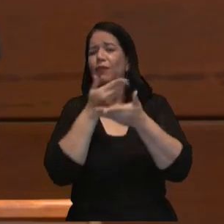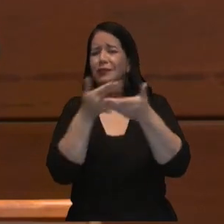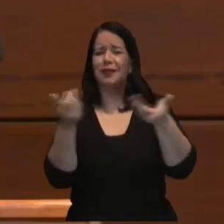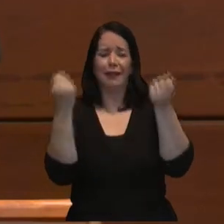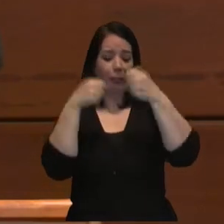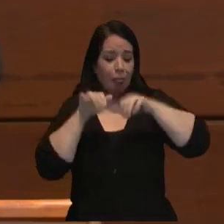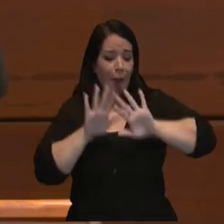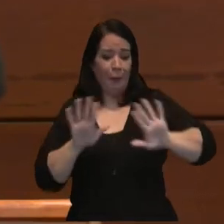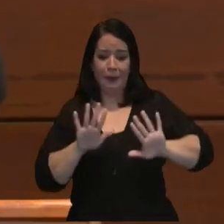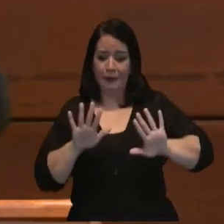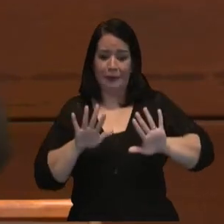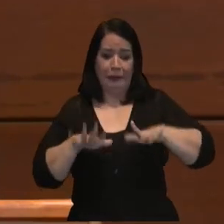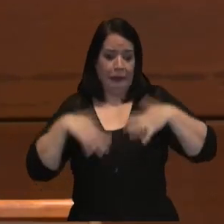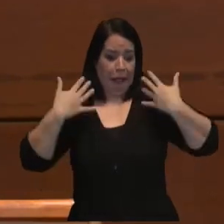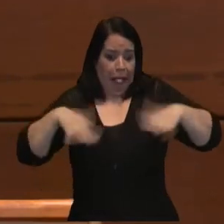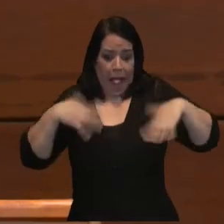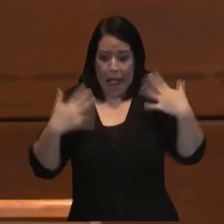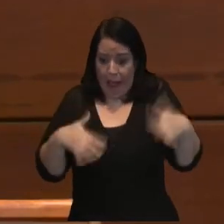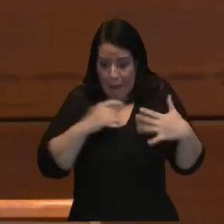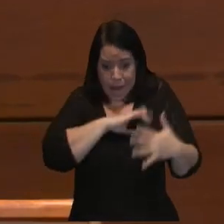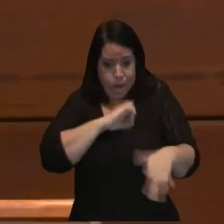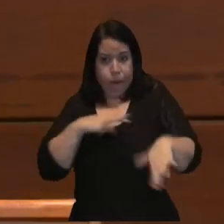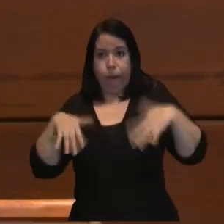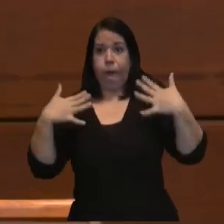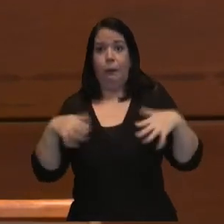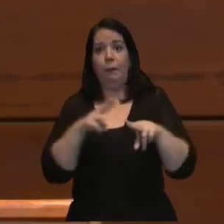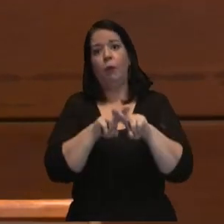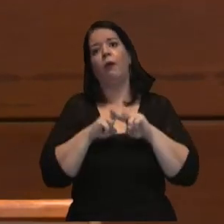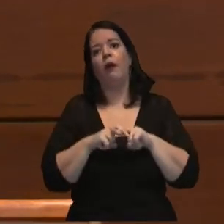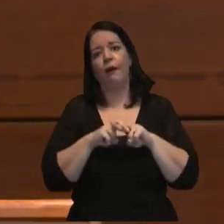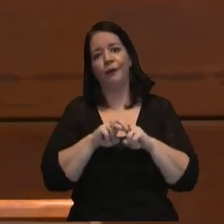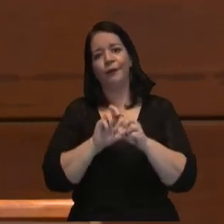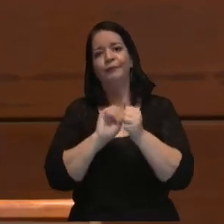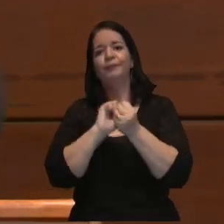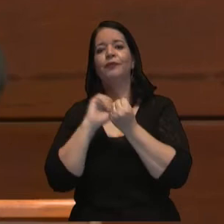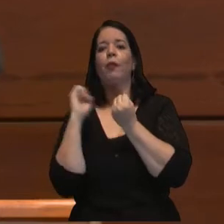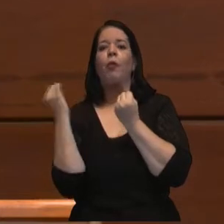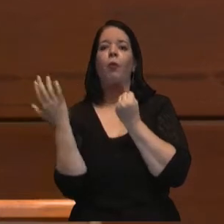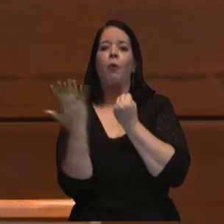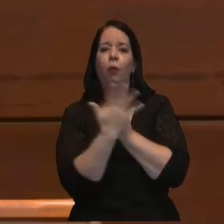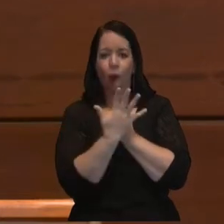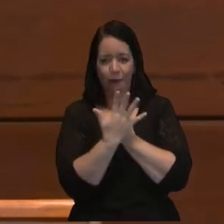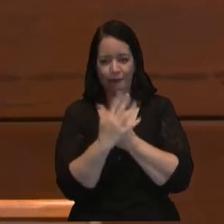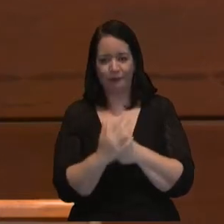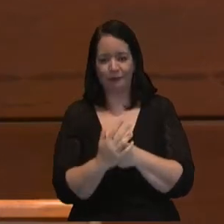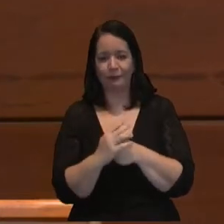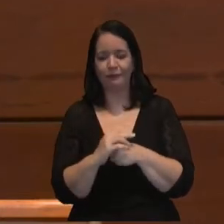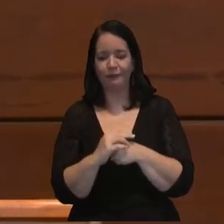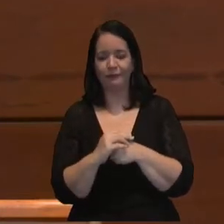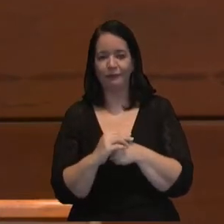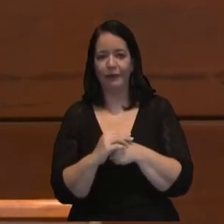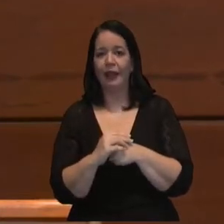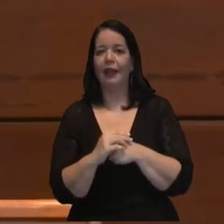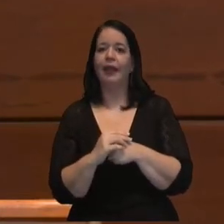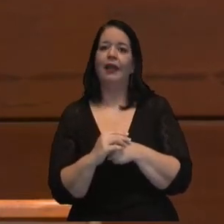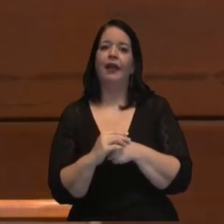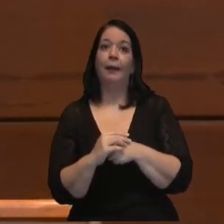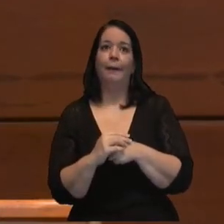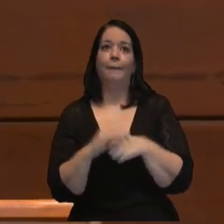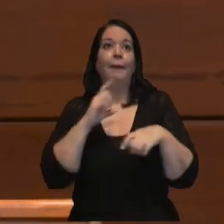causa desta pandemia sem que você seja contaminado por ela. Não